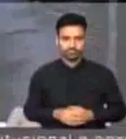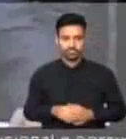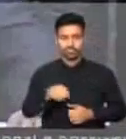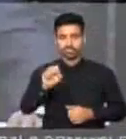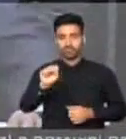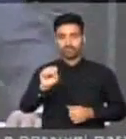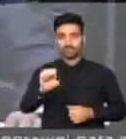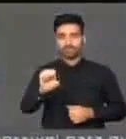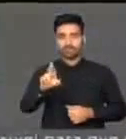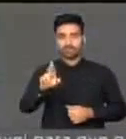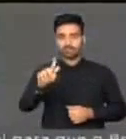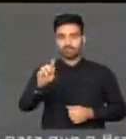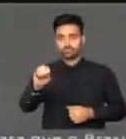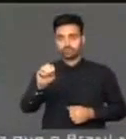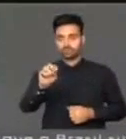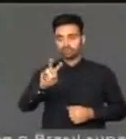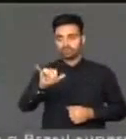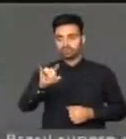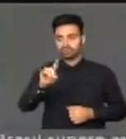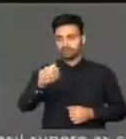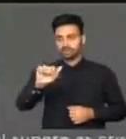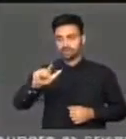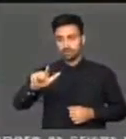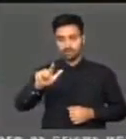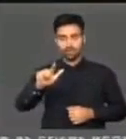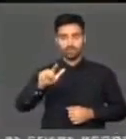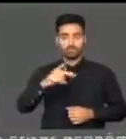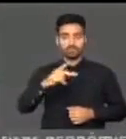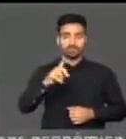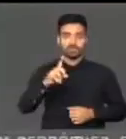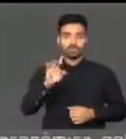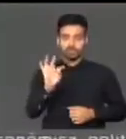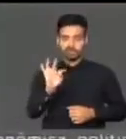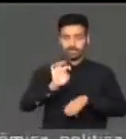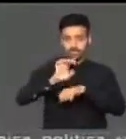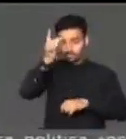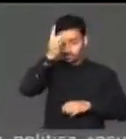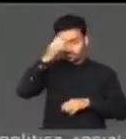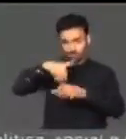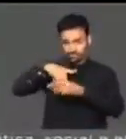Sérgio Vidigal, PDT do Espírito Santo, votou sim,